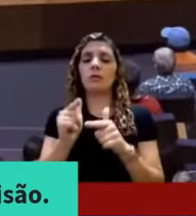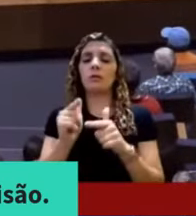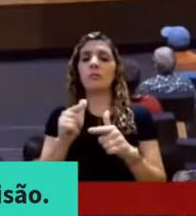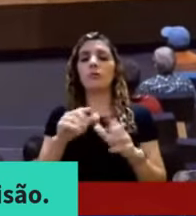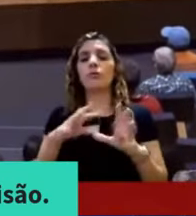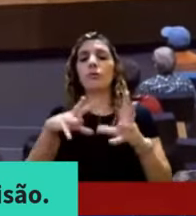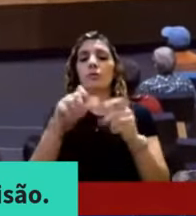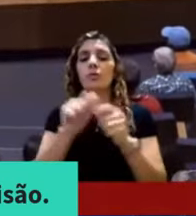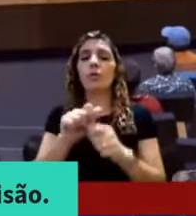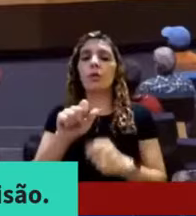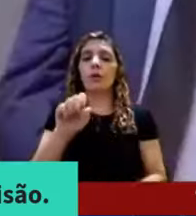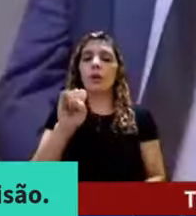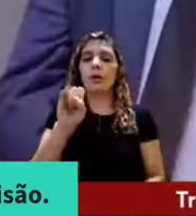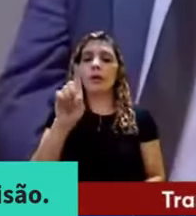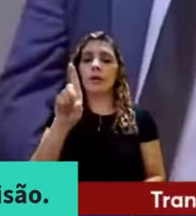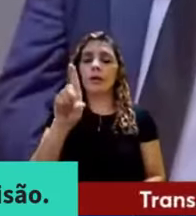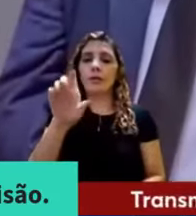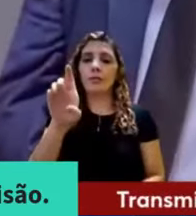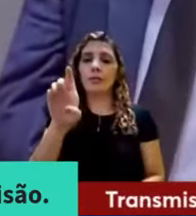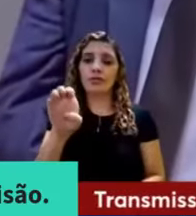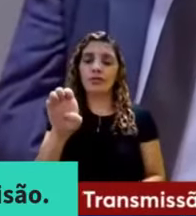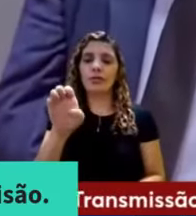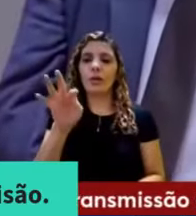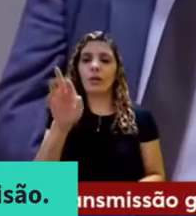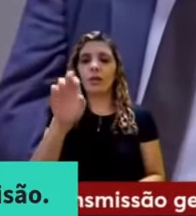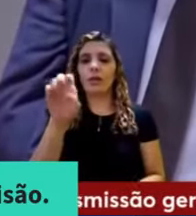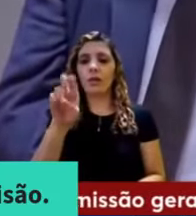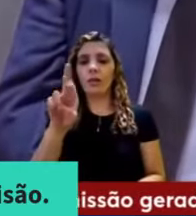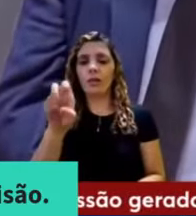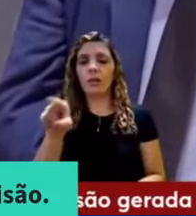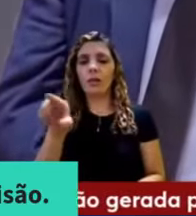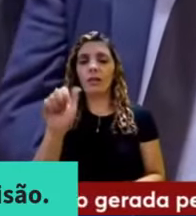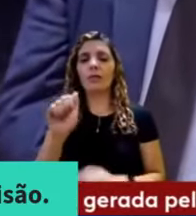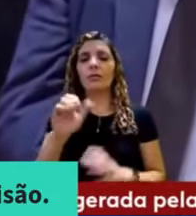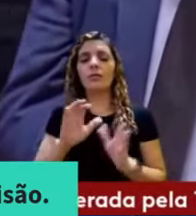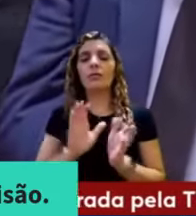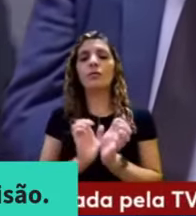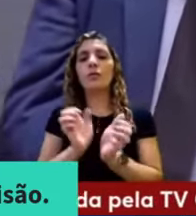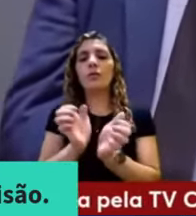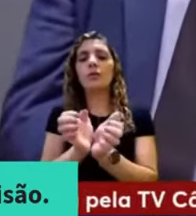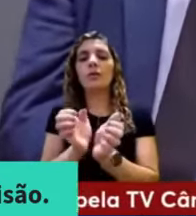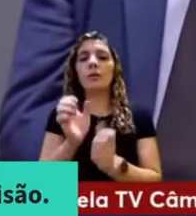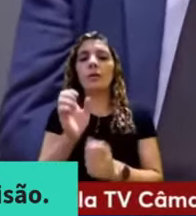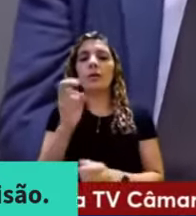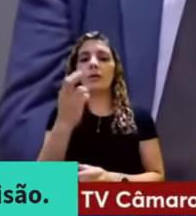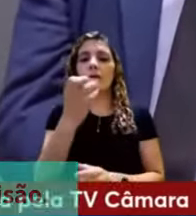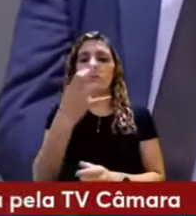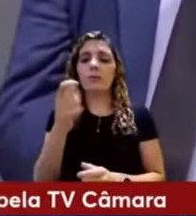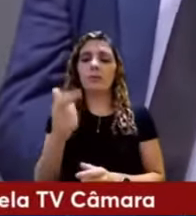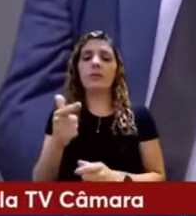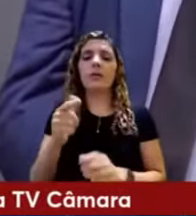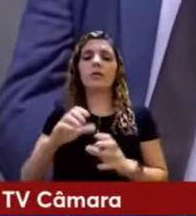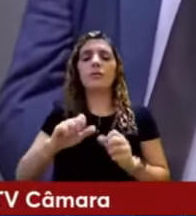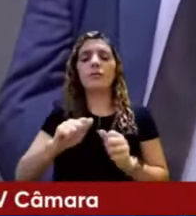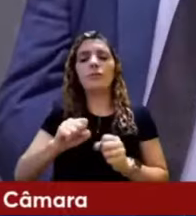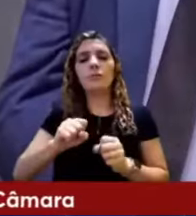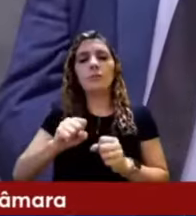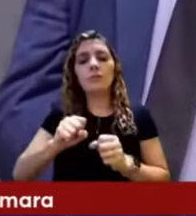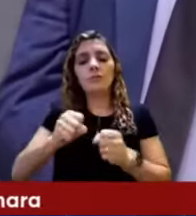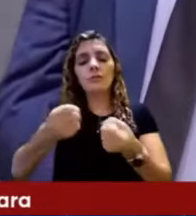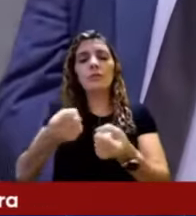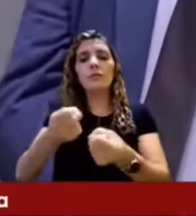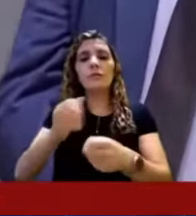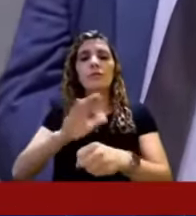da Tereza, da Helena, saudar toda a equipe do 247, toda a dedicação que vocês têm de fazer uma boa mídia, uma